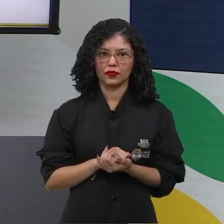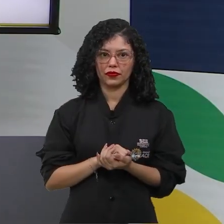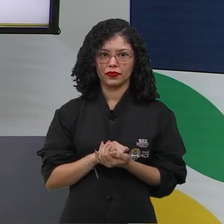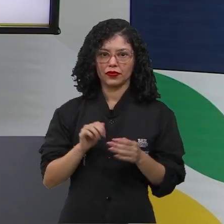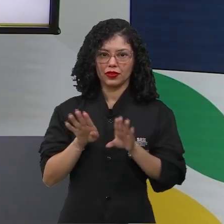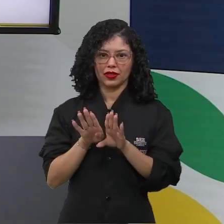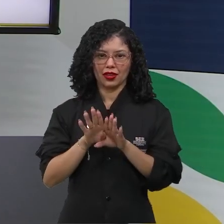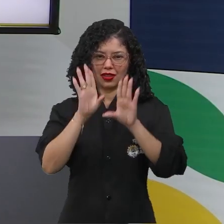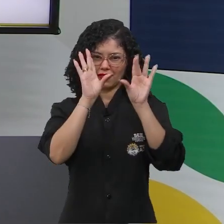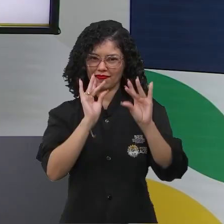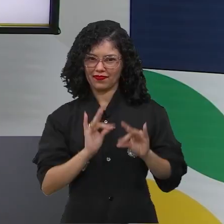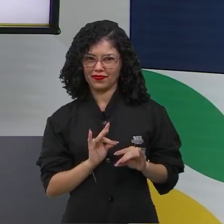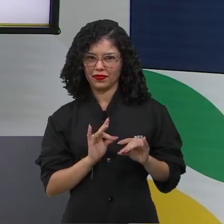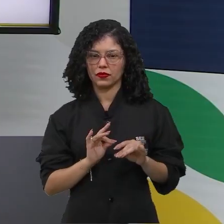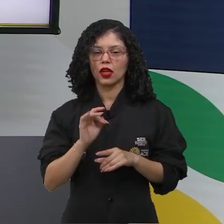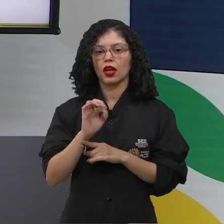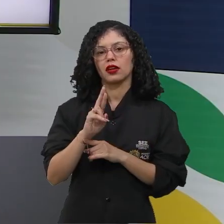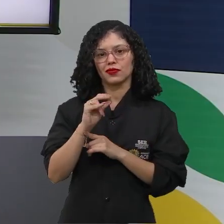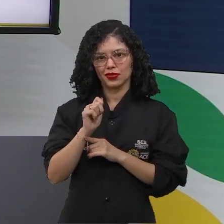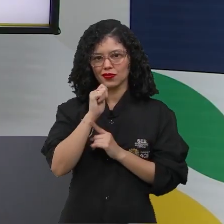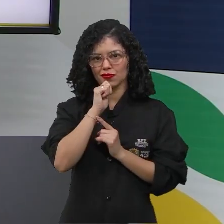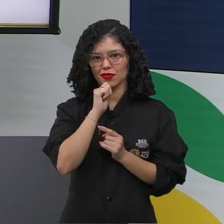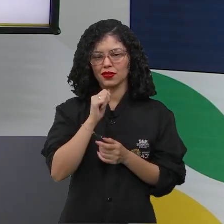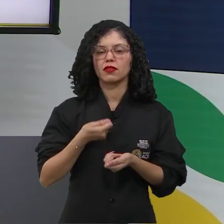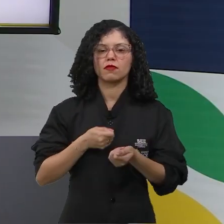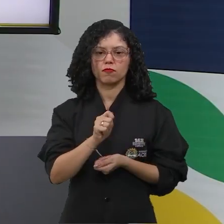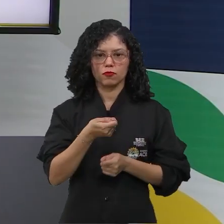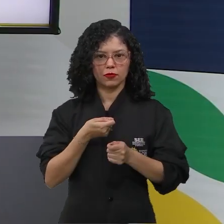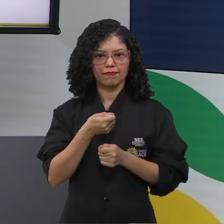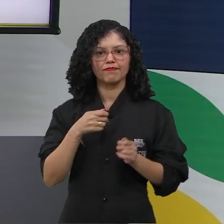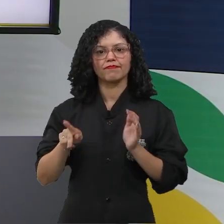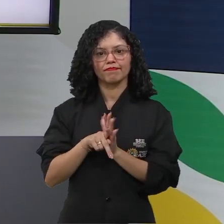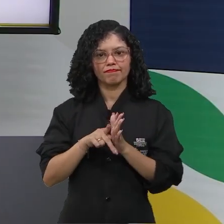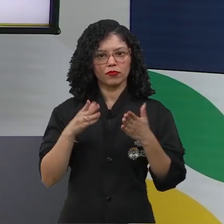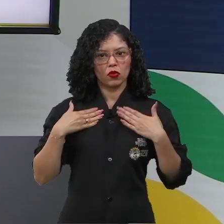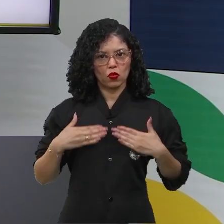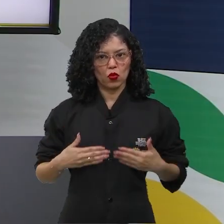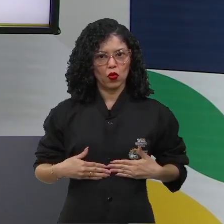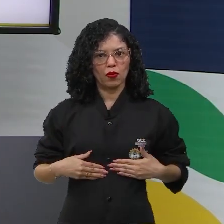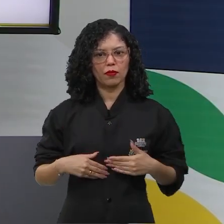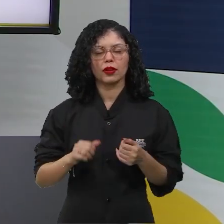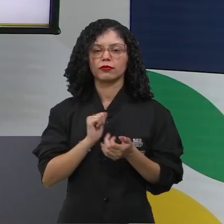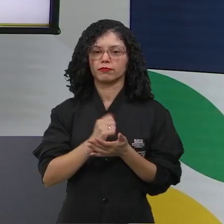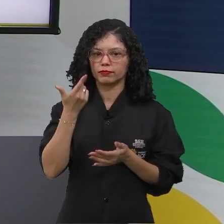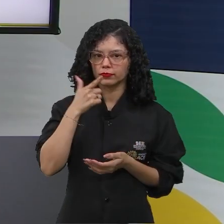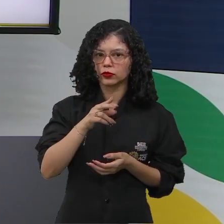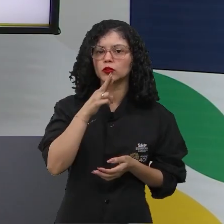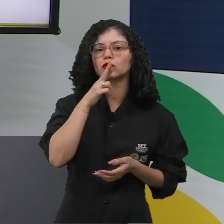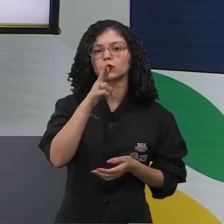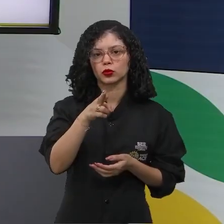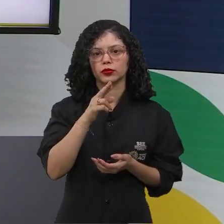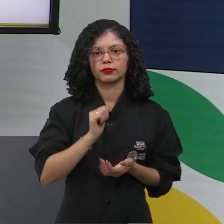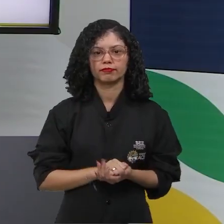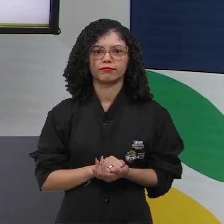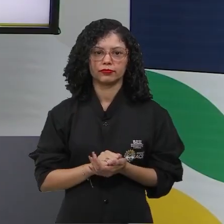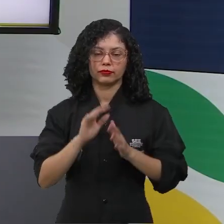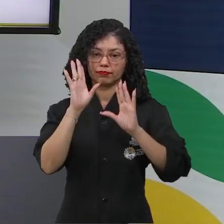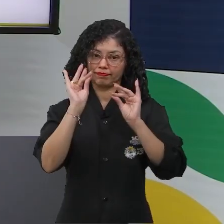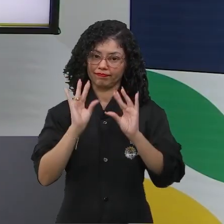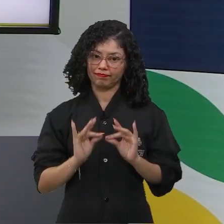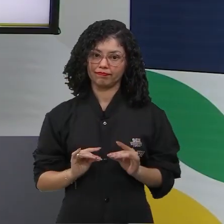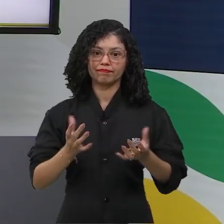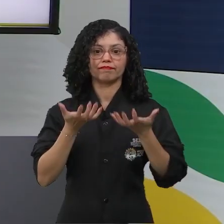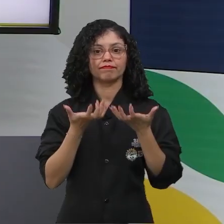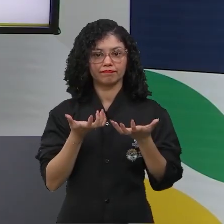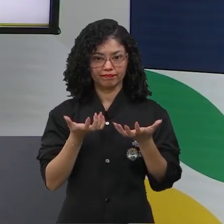mecanismo sintético, artificial, para manipular o meu organismo, para atingir o resultado estético que